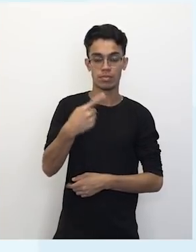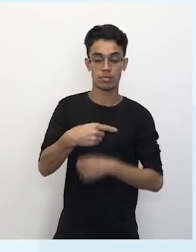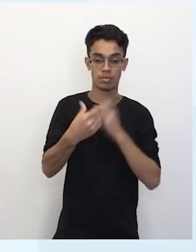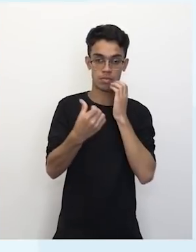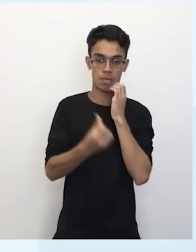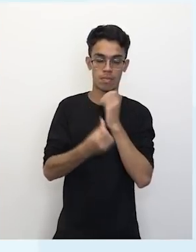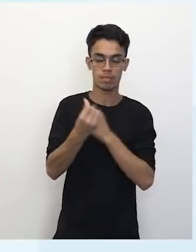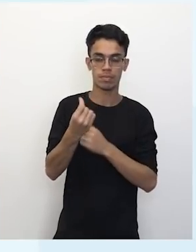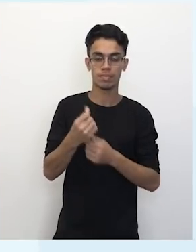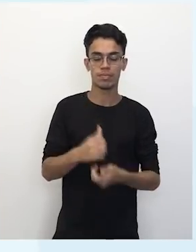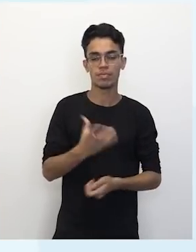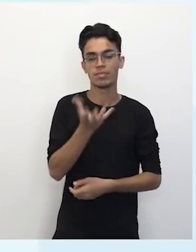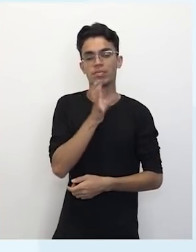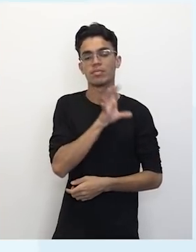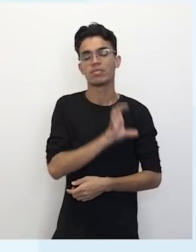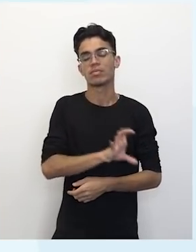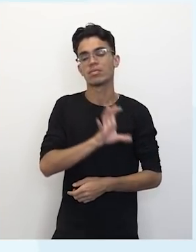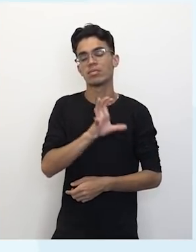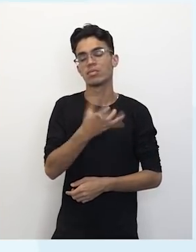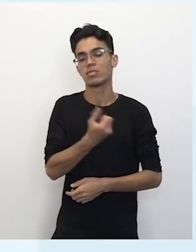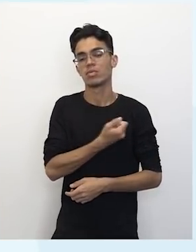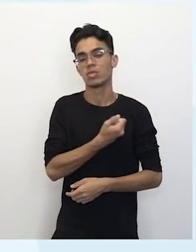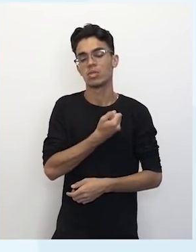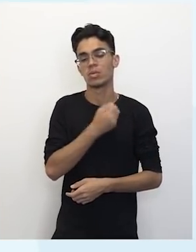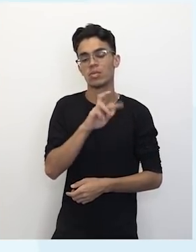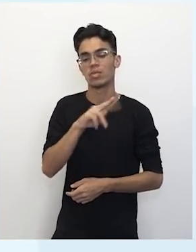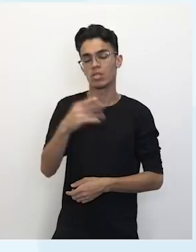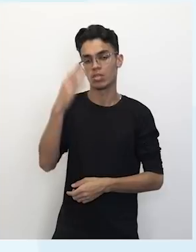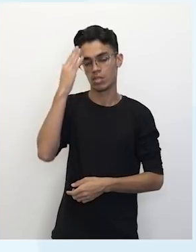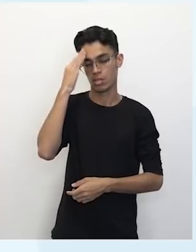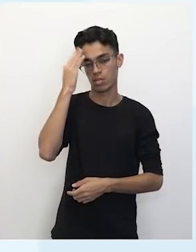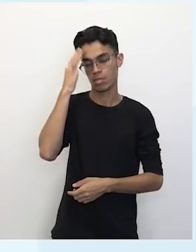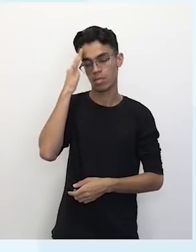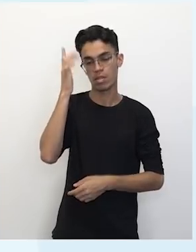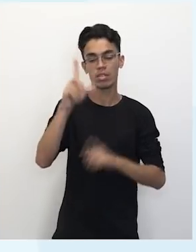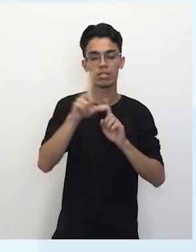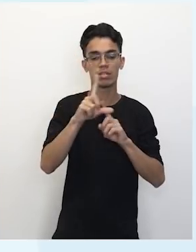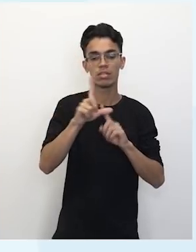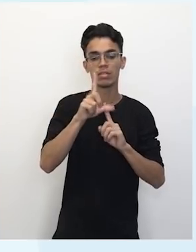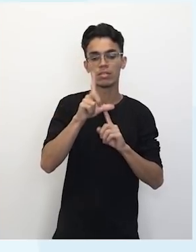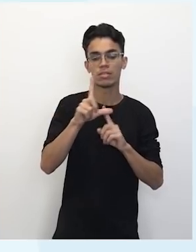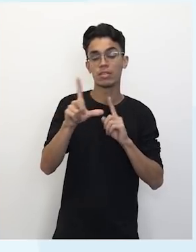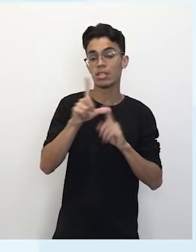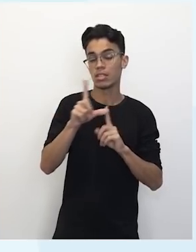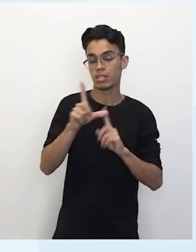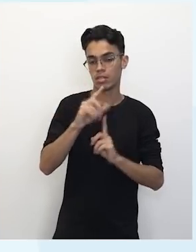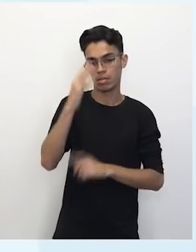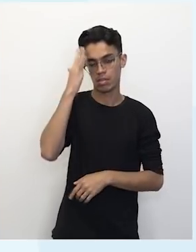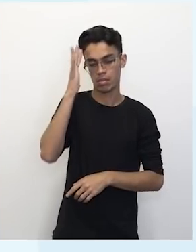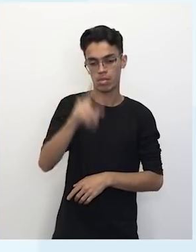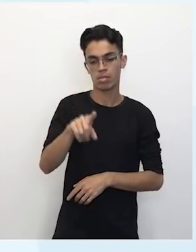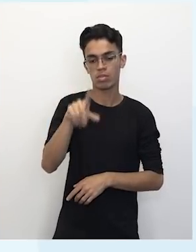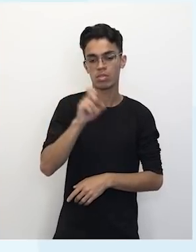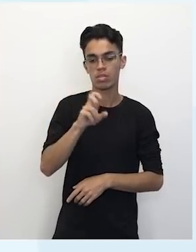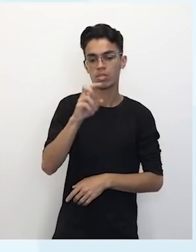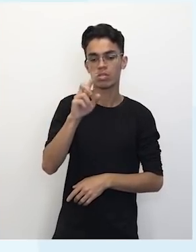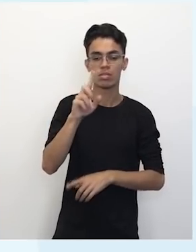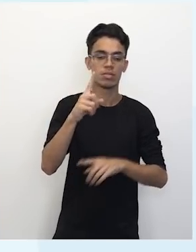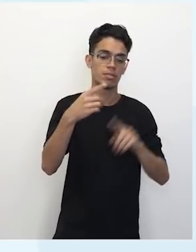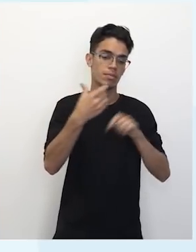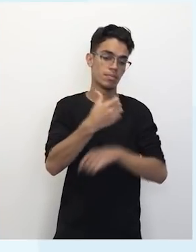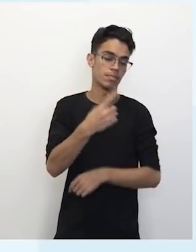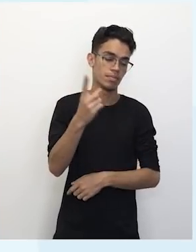não quero o oposto da letra, né? Eu quero saber quem é a letrinha. Multiplico por menos 1 para inverter os sinais aí.